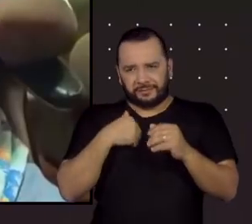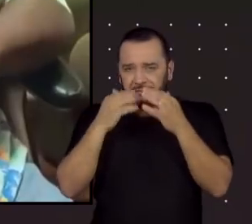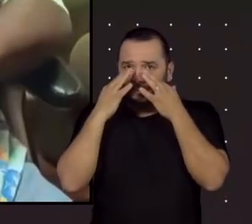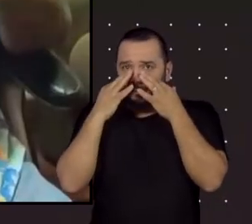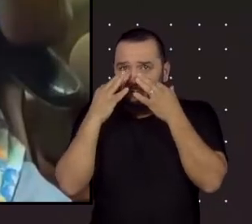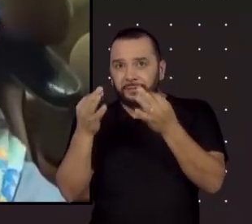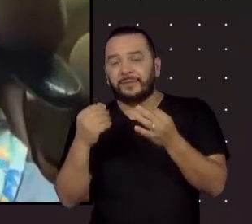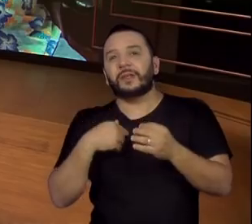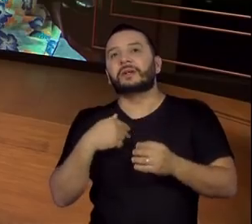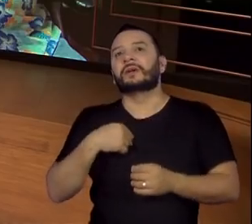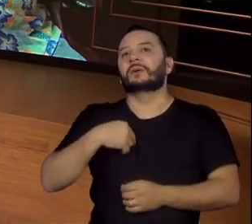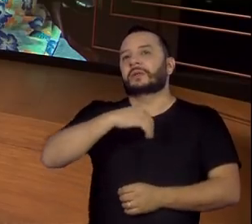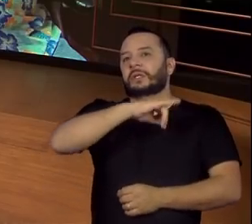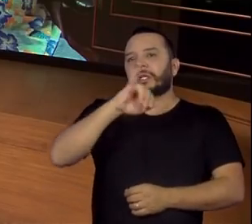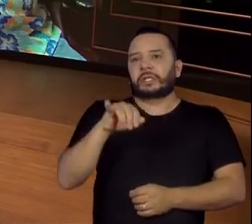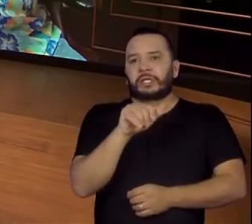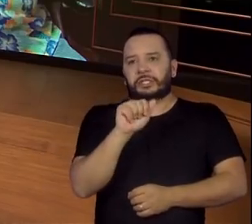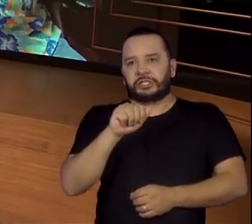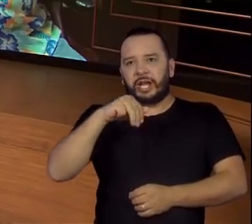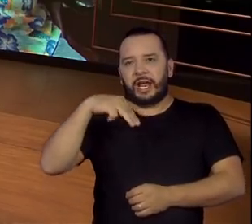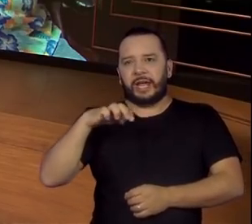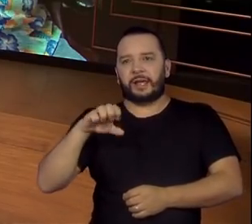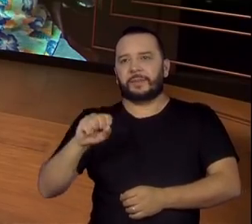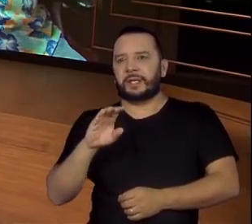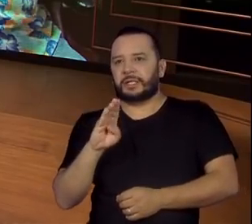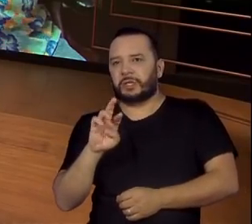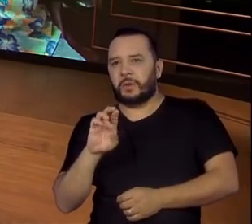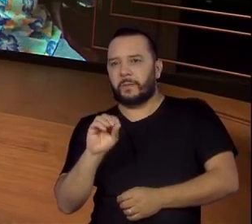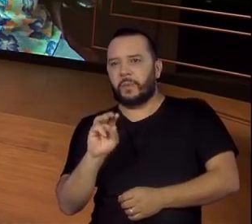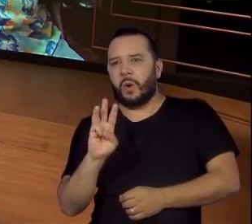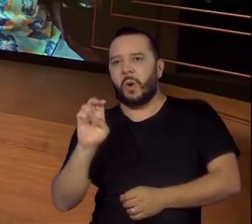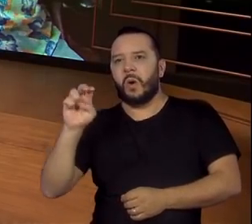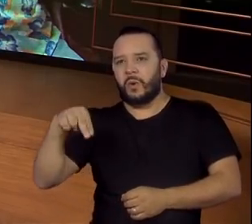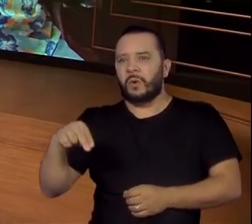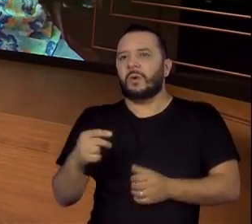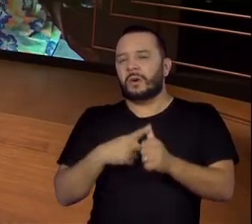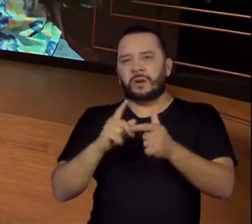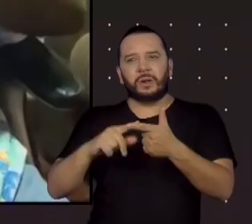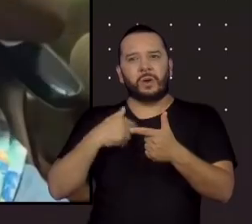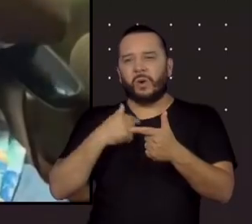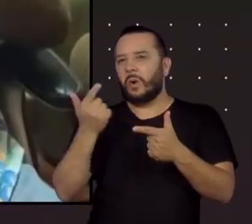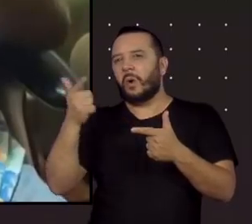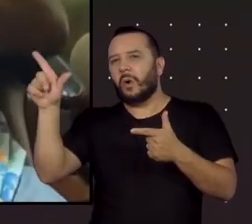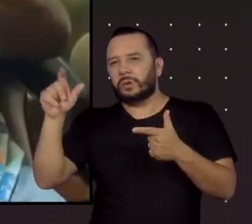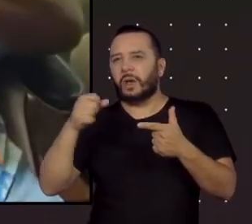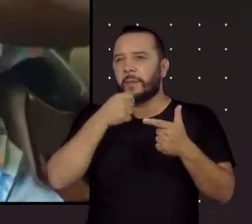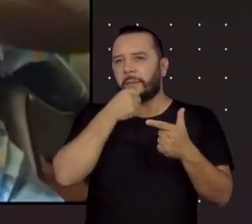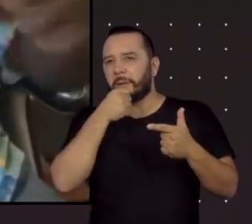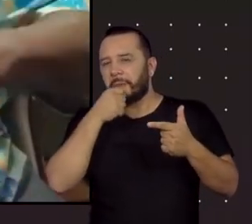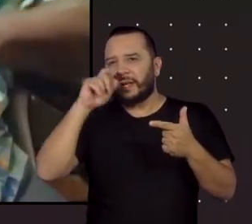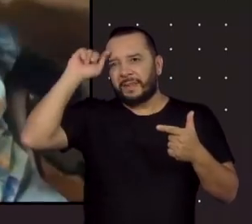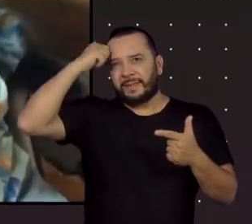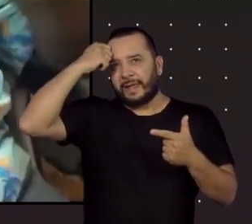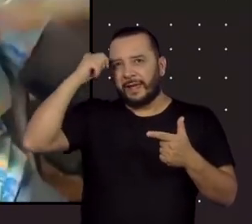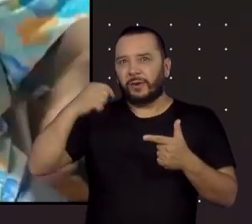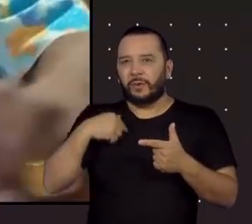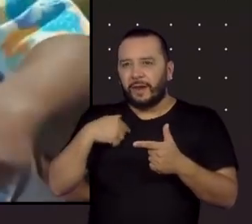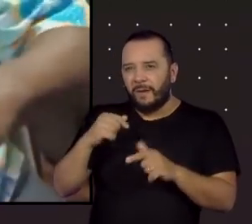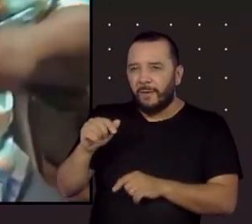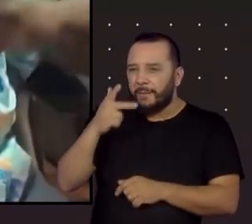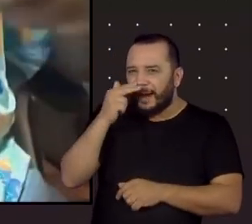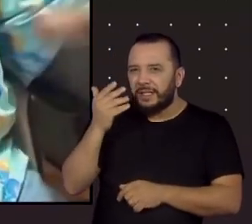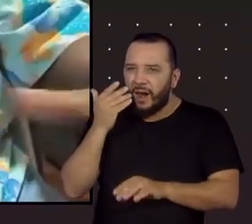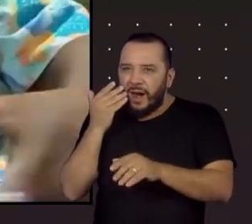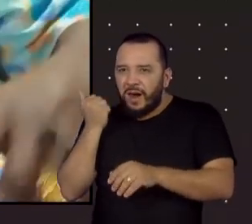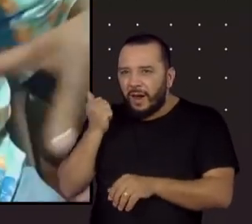em James Brown, em alguns outros cantores negros da época, né? Muitos deles, eu fui pegando um pedacinho de um, um pedacinho